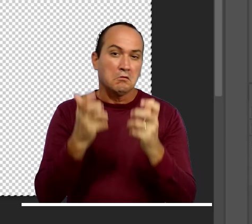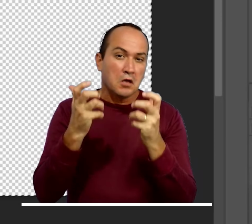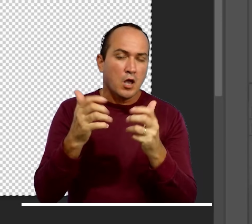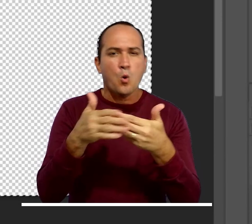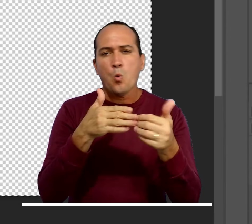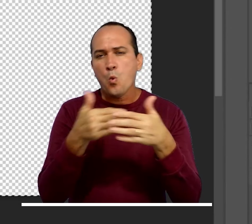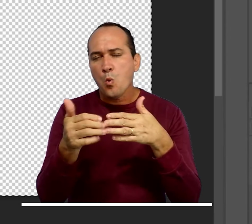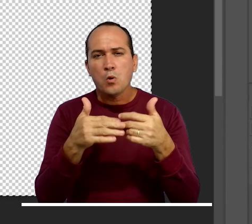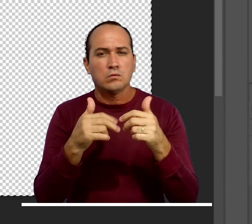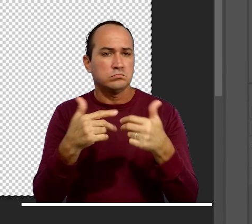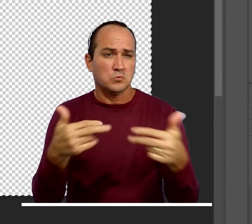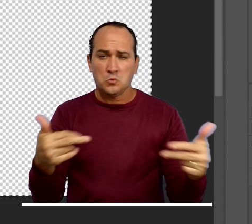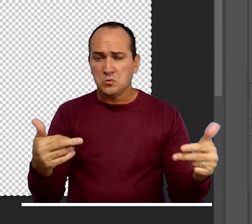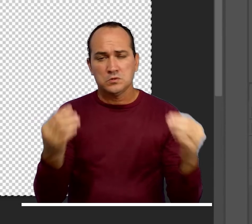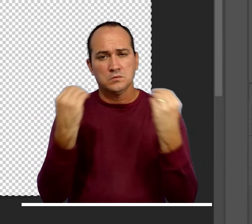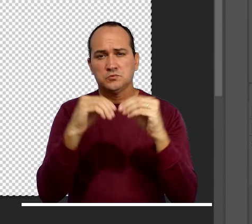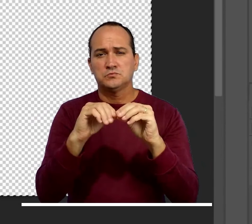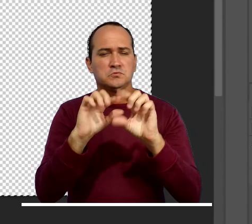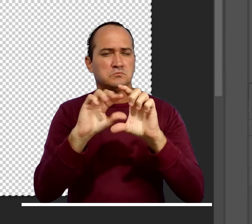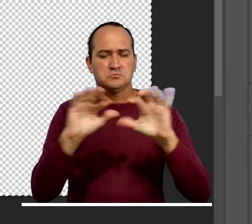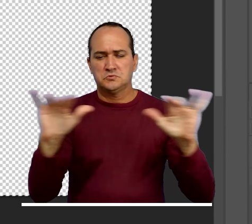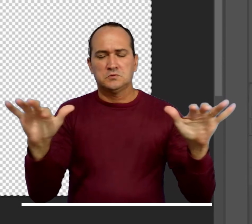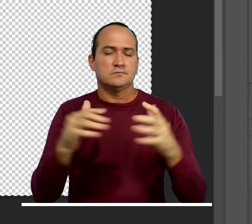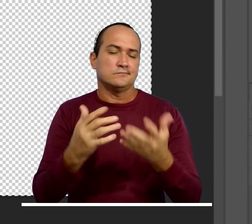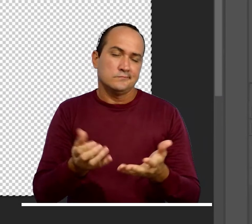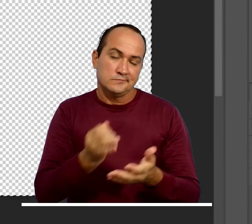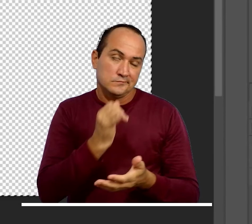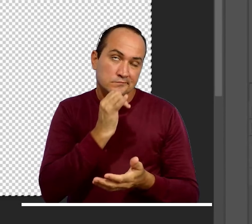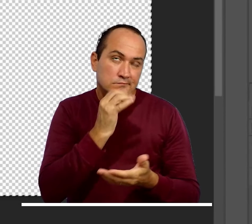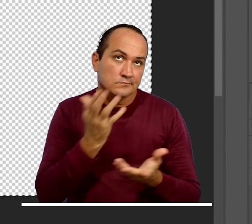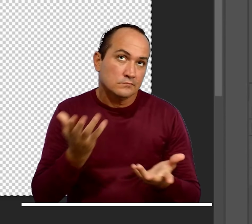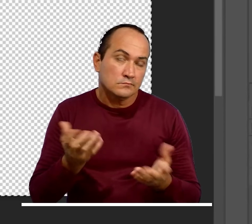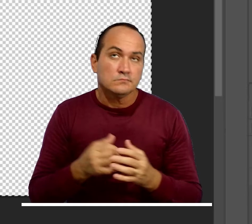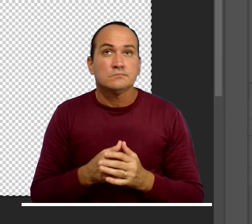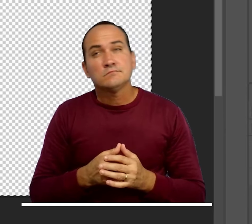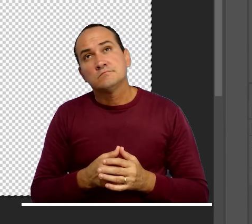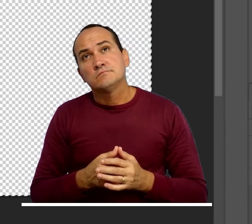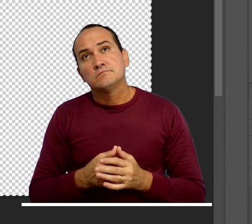ser qualquer coisa, literalmente aqui. Então eu vou colocar aqui, por exemplo, assim,